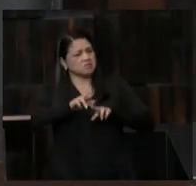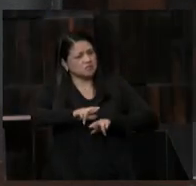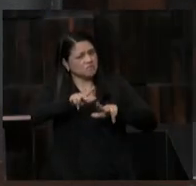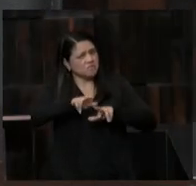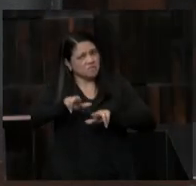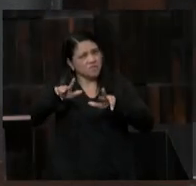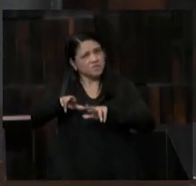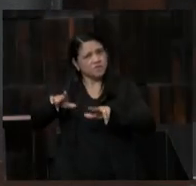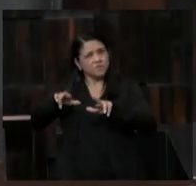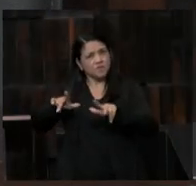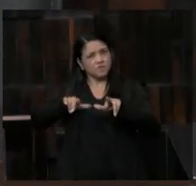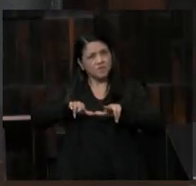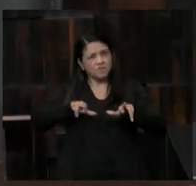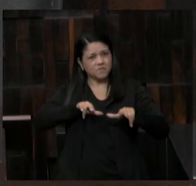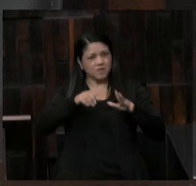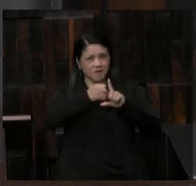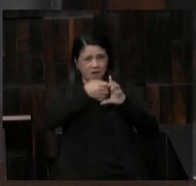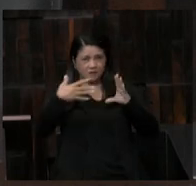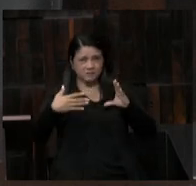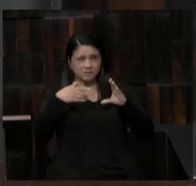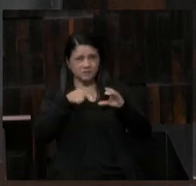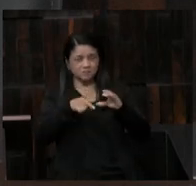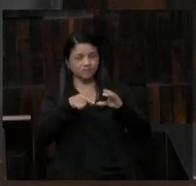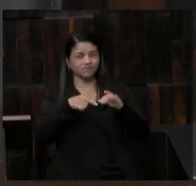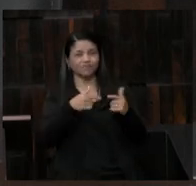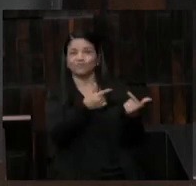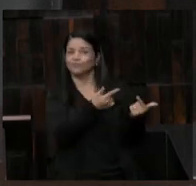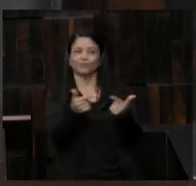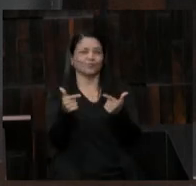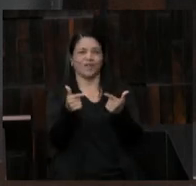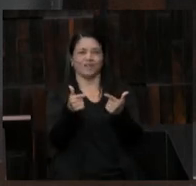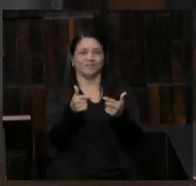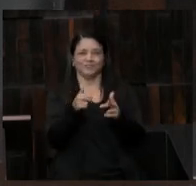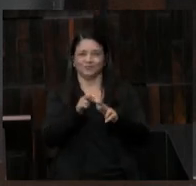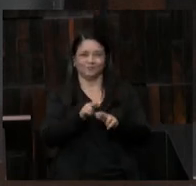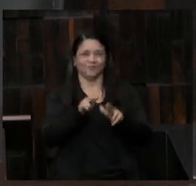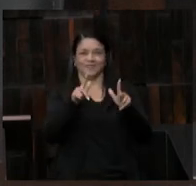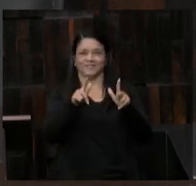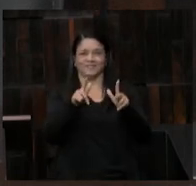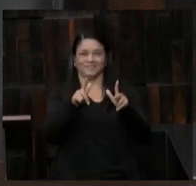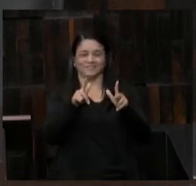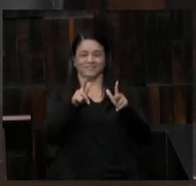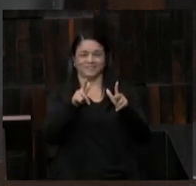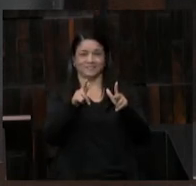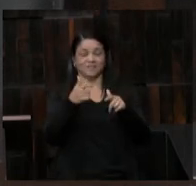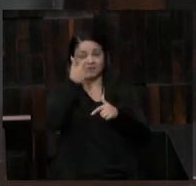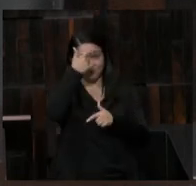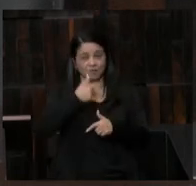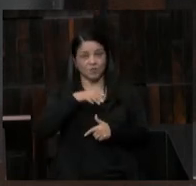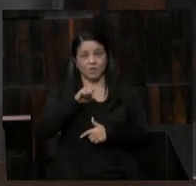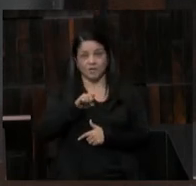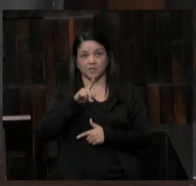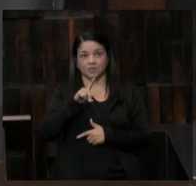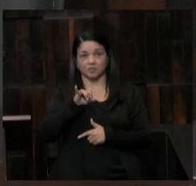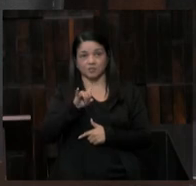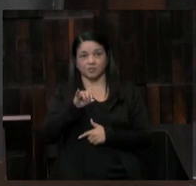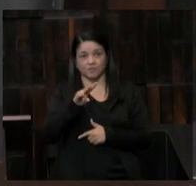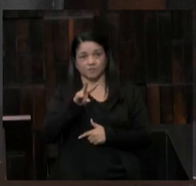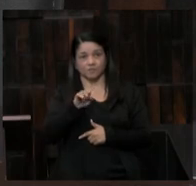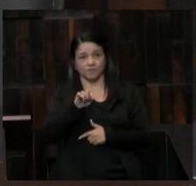diferença, não existe diferença. Eu sou Edivaldo, tenho 60